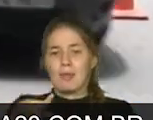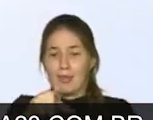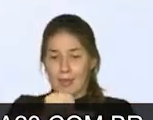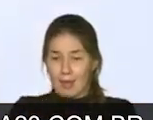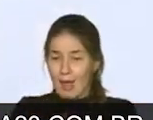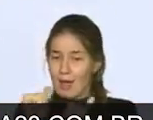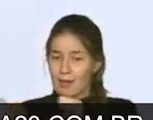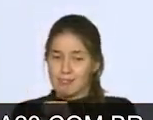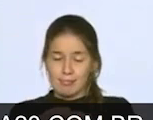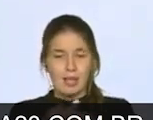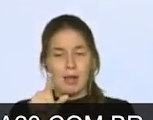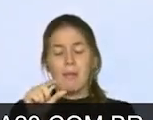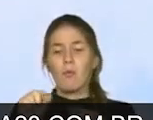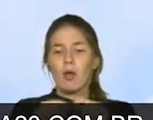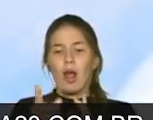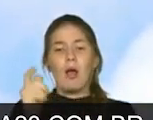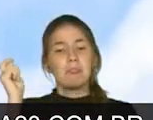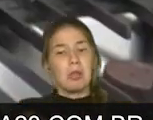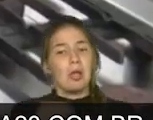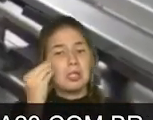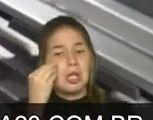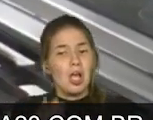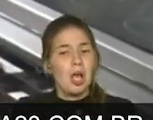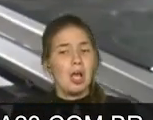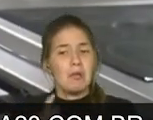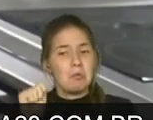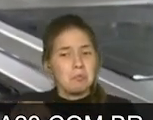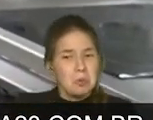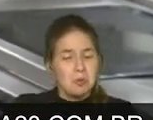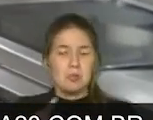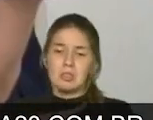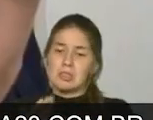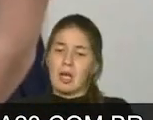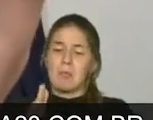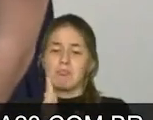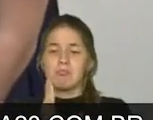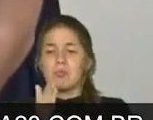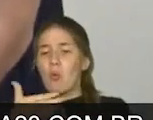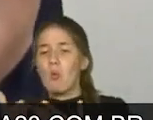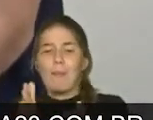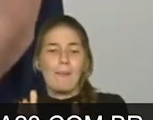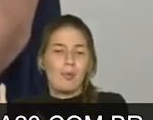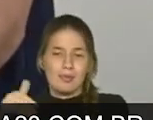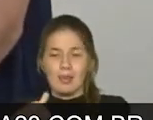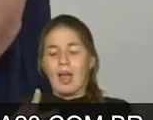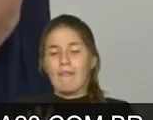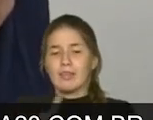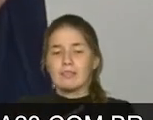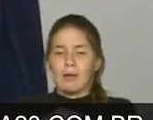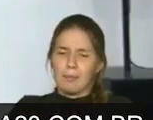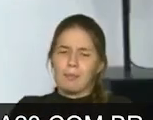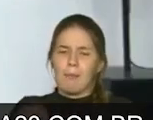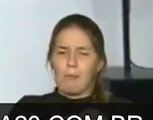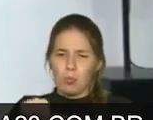adaptação permite ter o benefício antes. São vários os tipos de transição e, em alguns casos, há mudanças neste